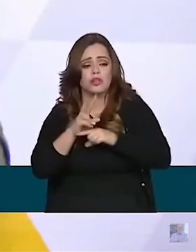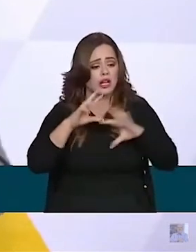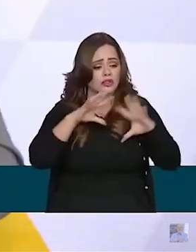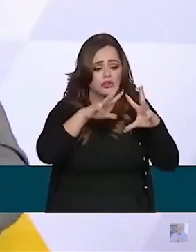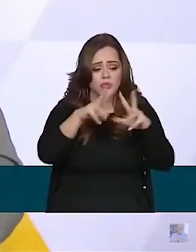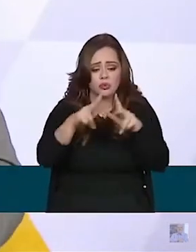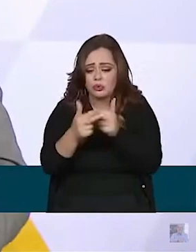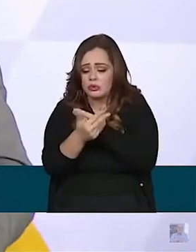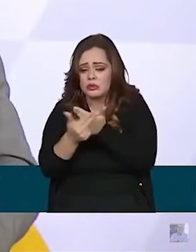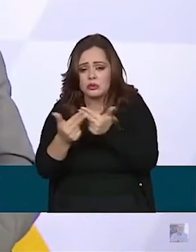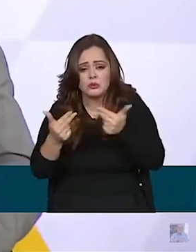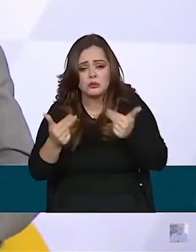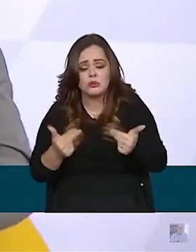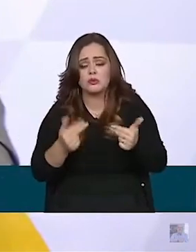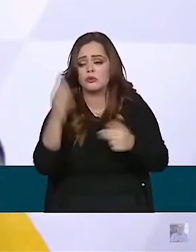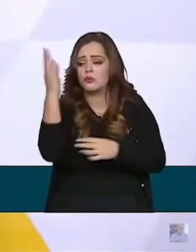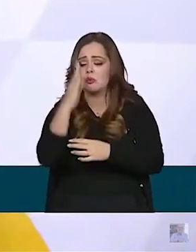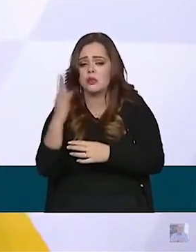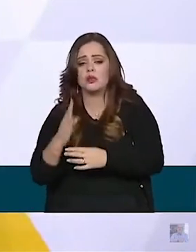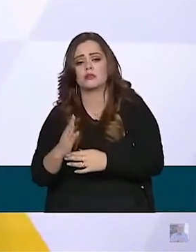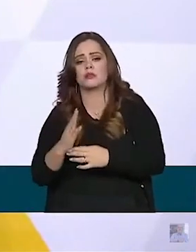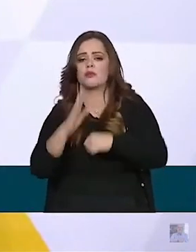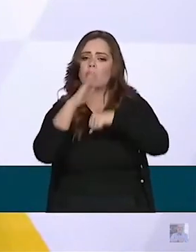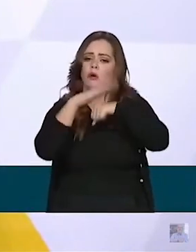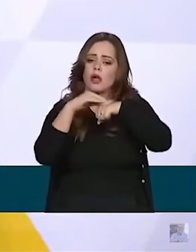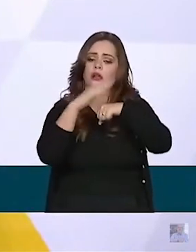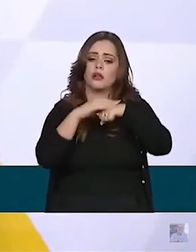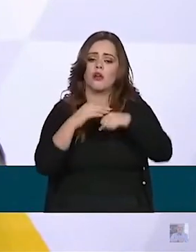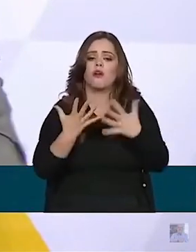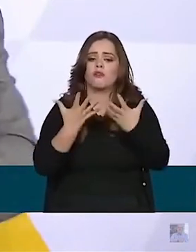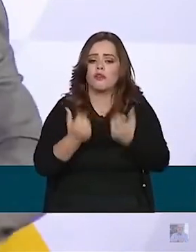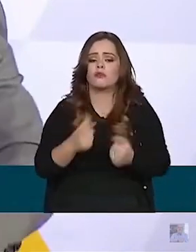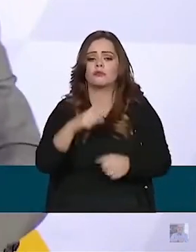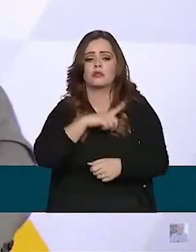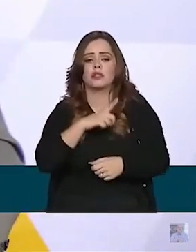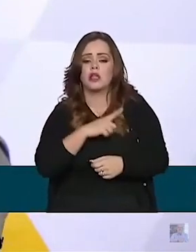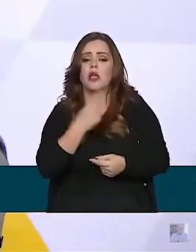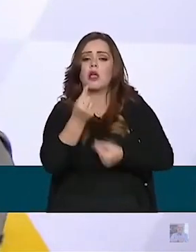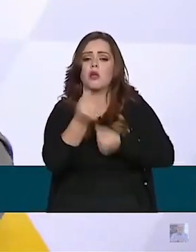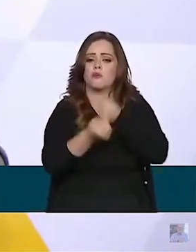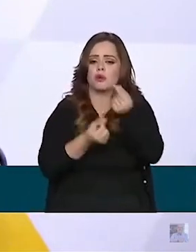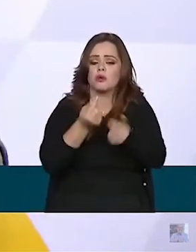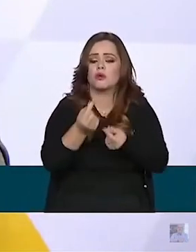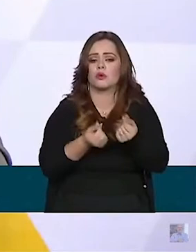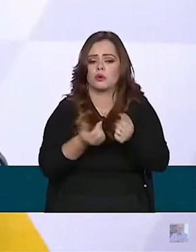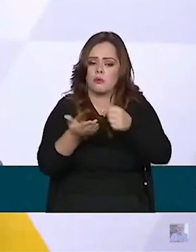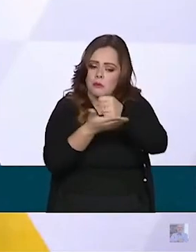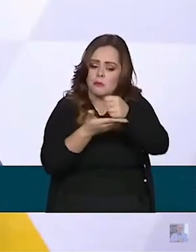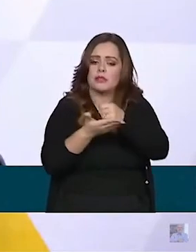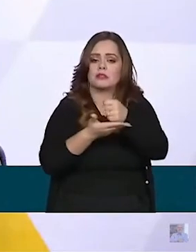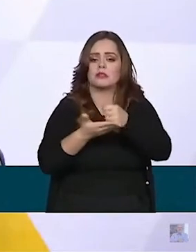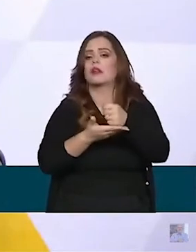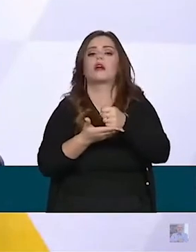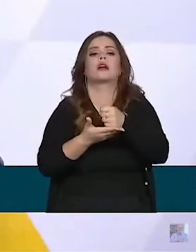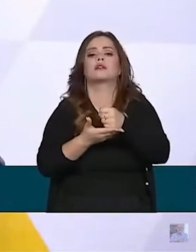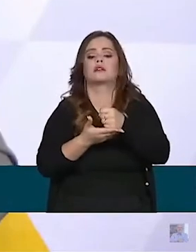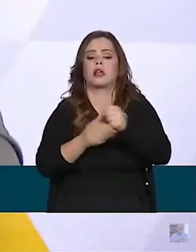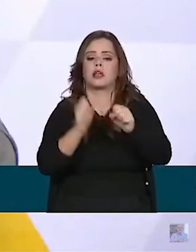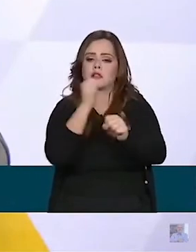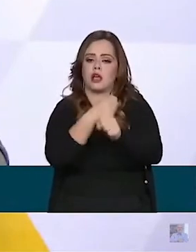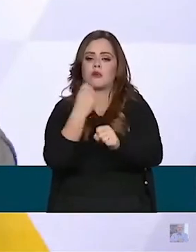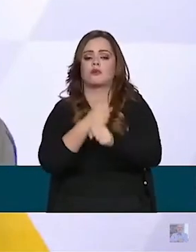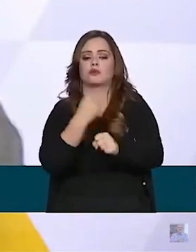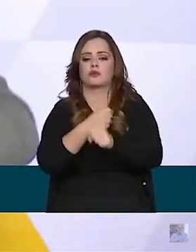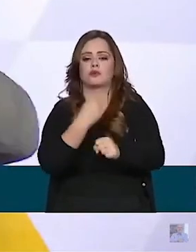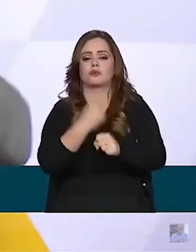estão cinco, com muito carinho, e é por isso que nós vamos ter uma economia baseada efetivamente na construção